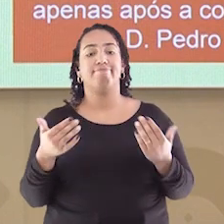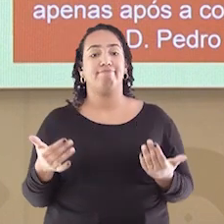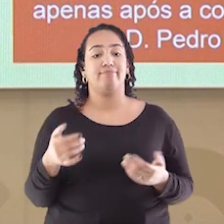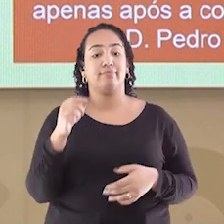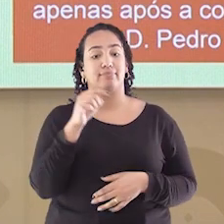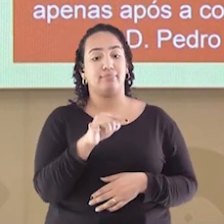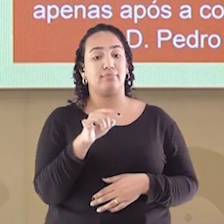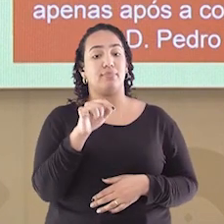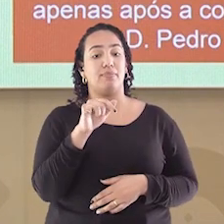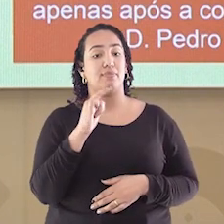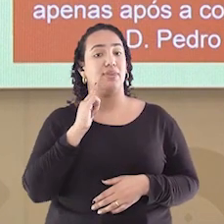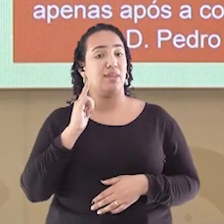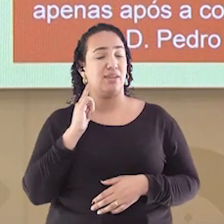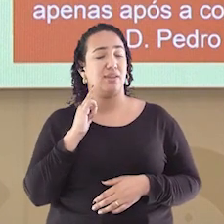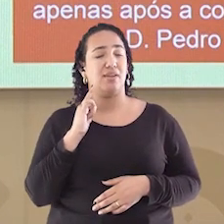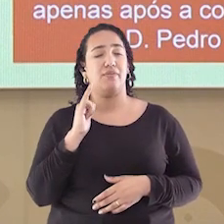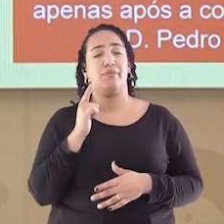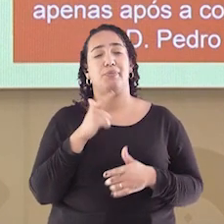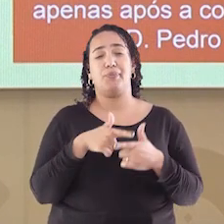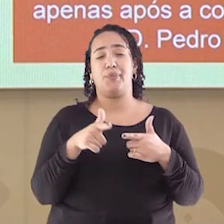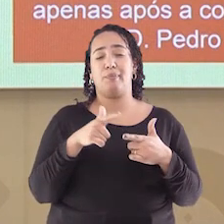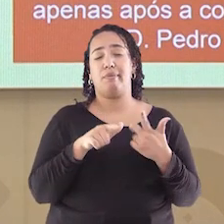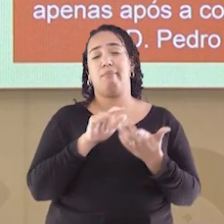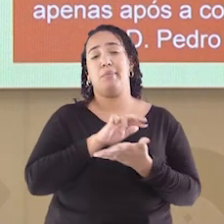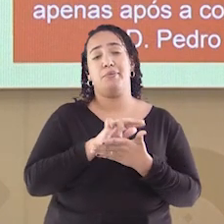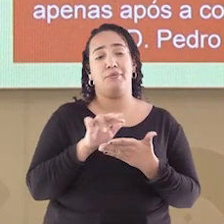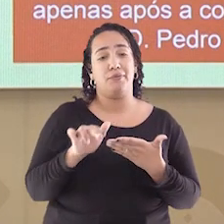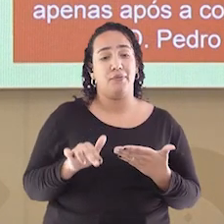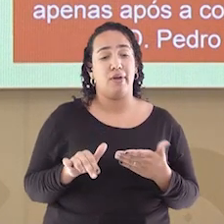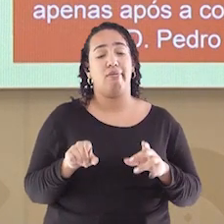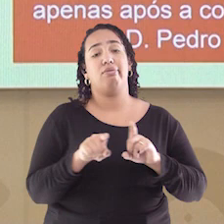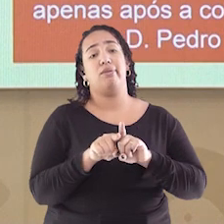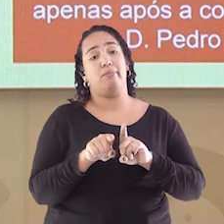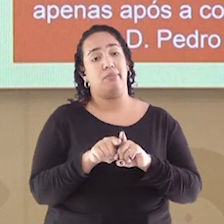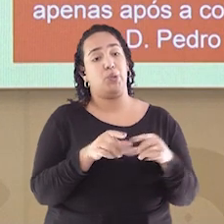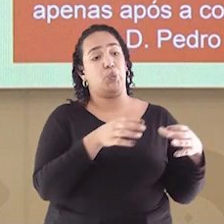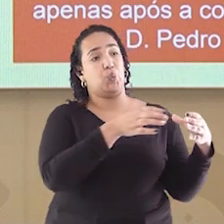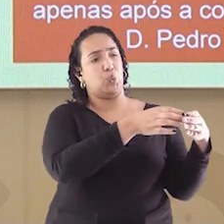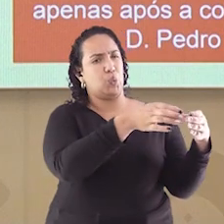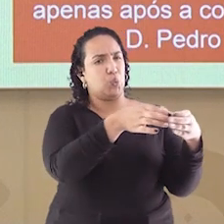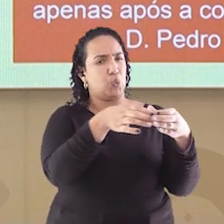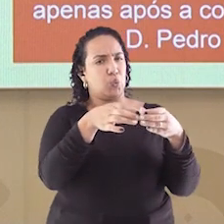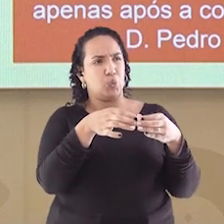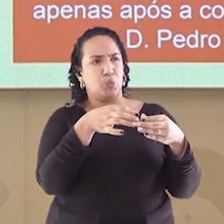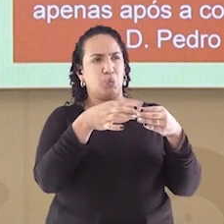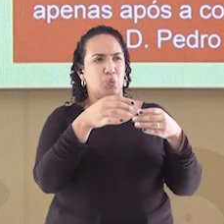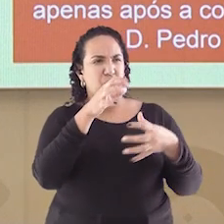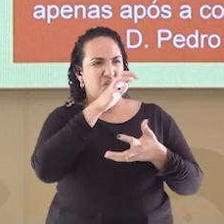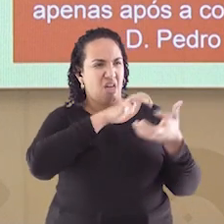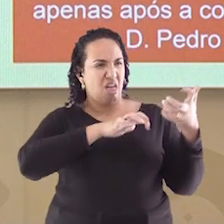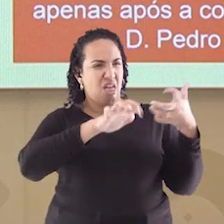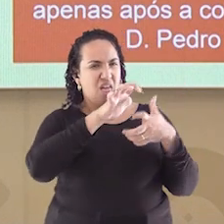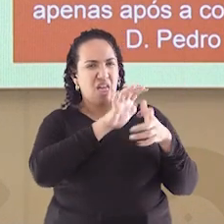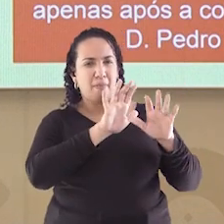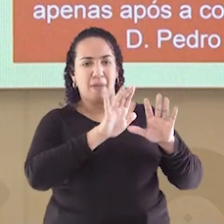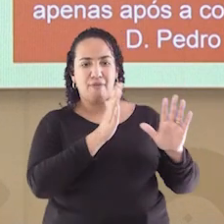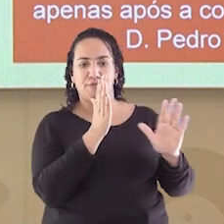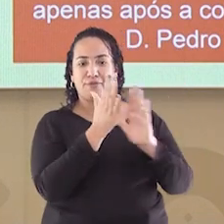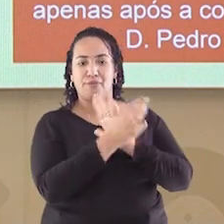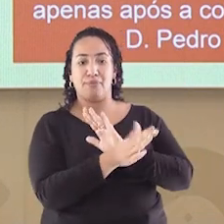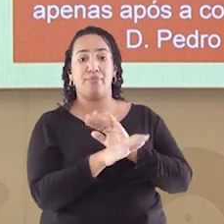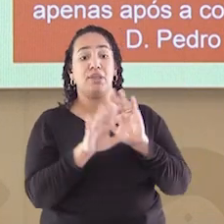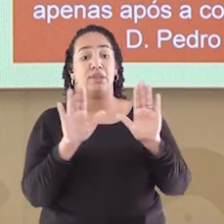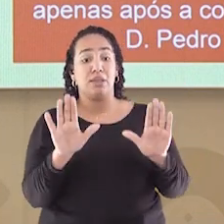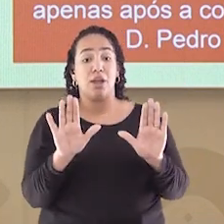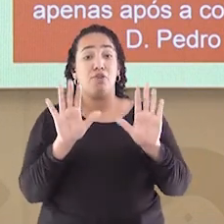e vindas, Belém passou a ser bombardeada por navios e ter revoltosos que começaram a fugir. O fim de tudo se